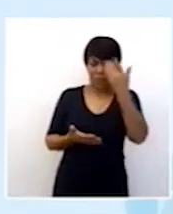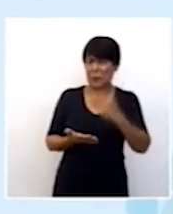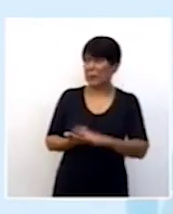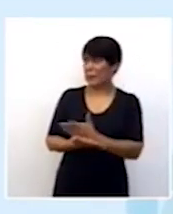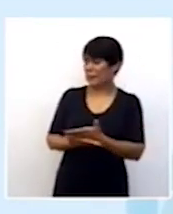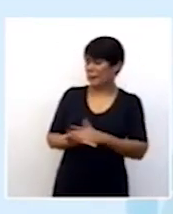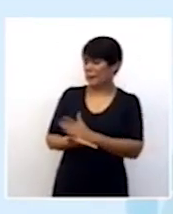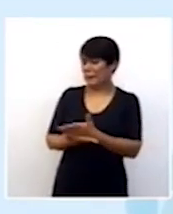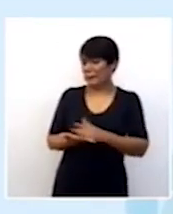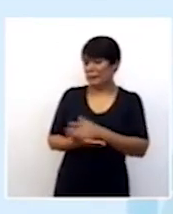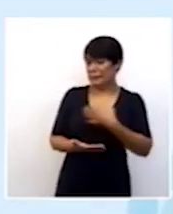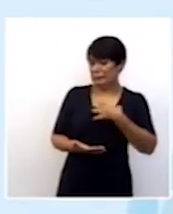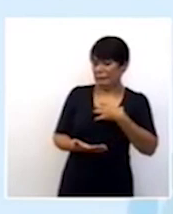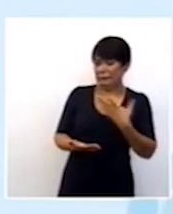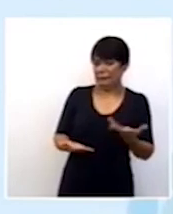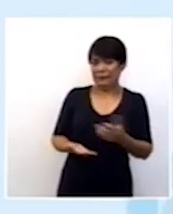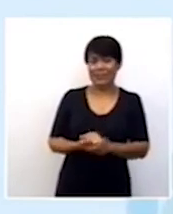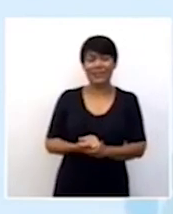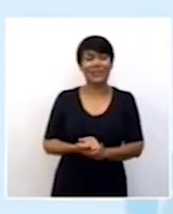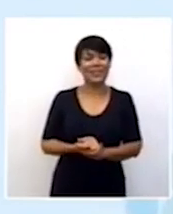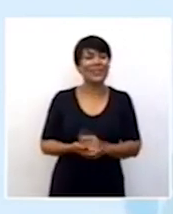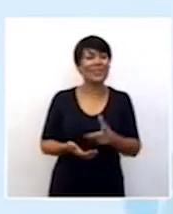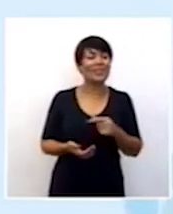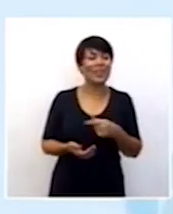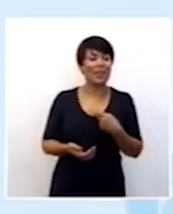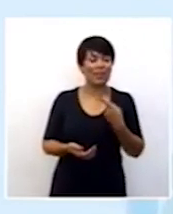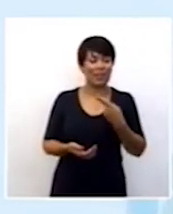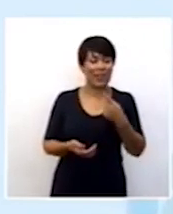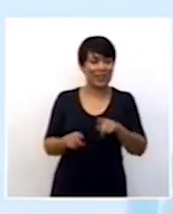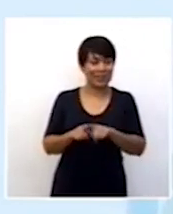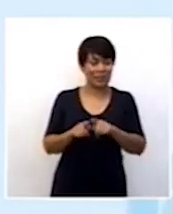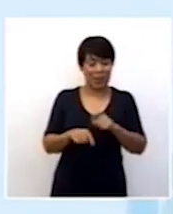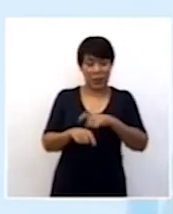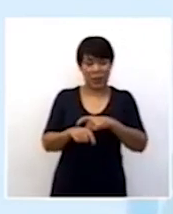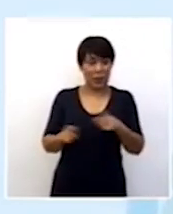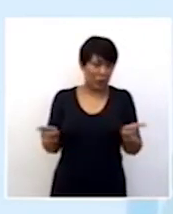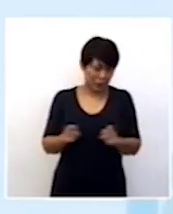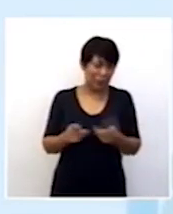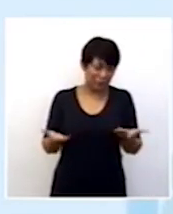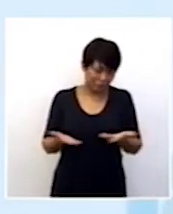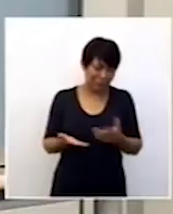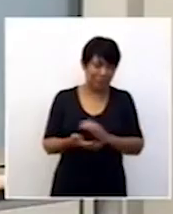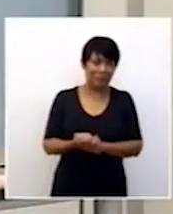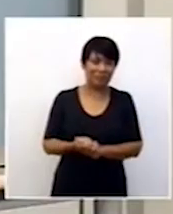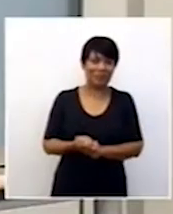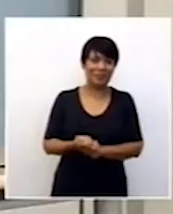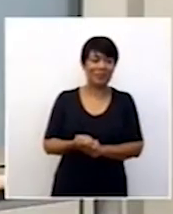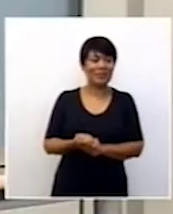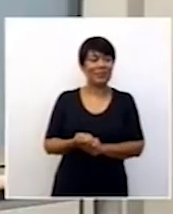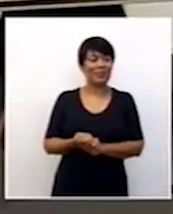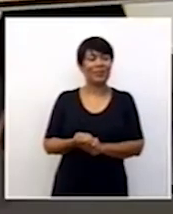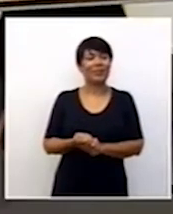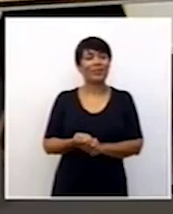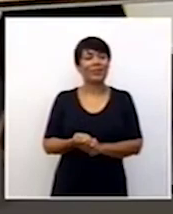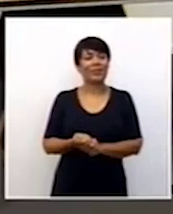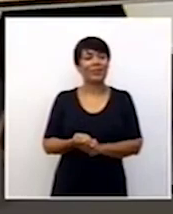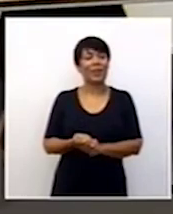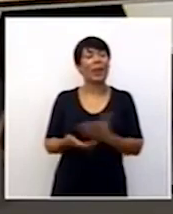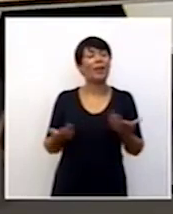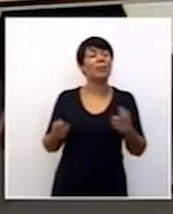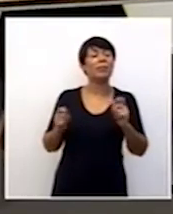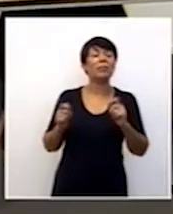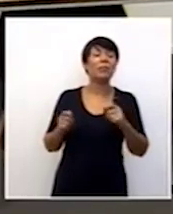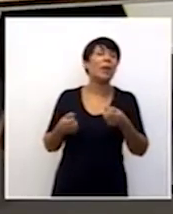narrador. E para a gente citar aqui, como a gente está com um tempo mais reduzido... O que citava? Eu